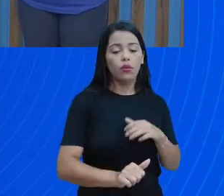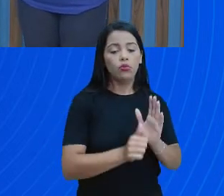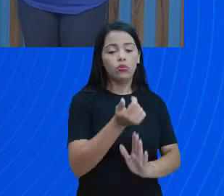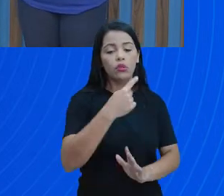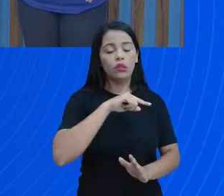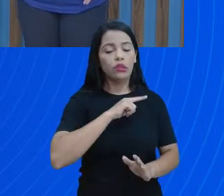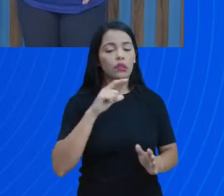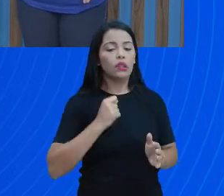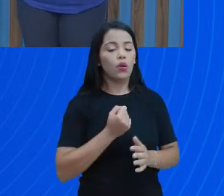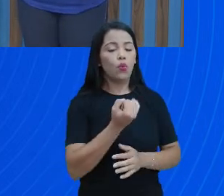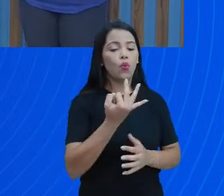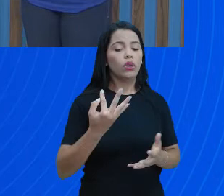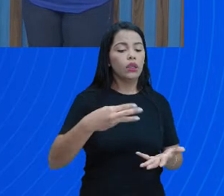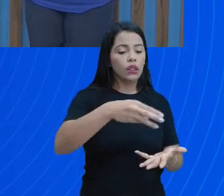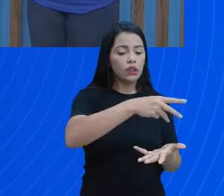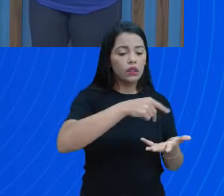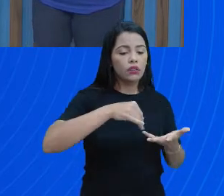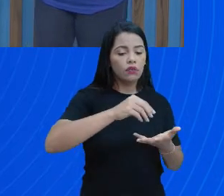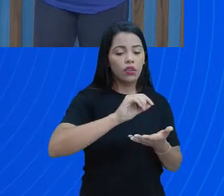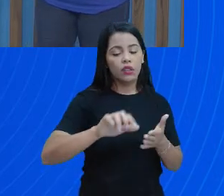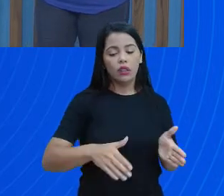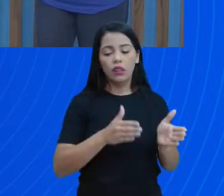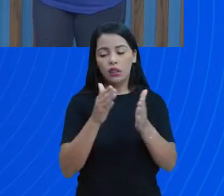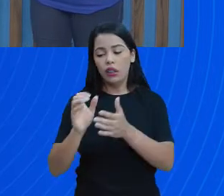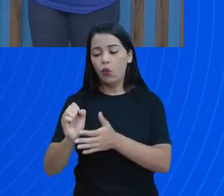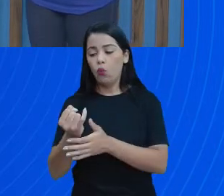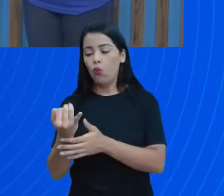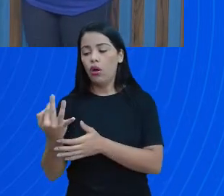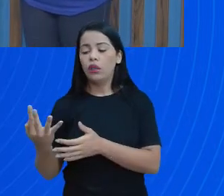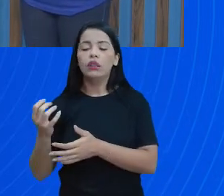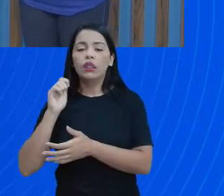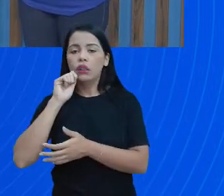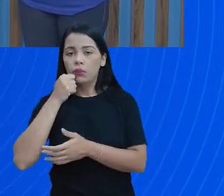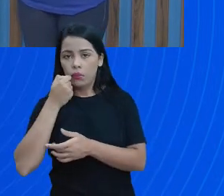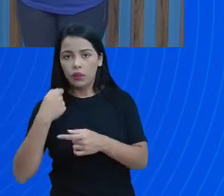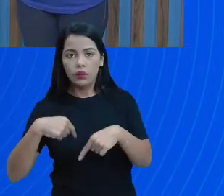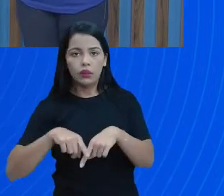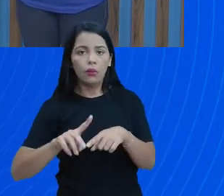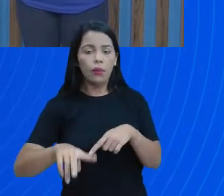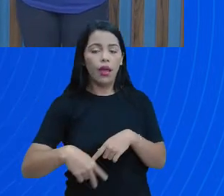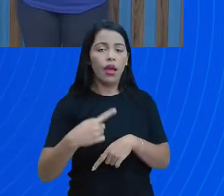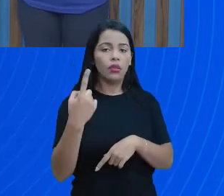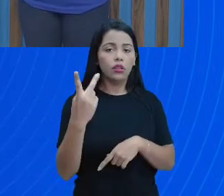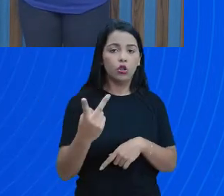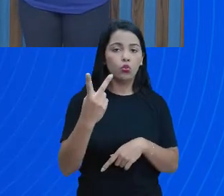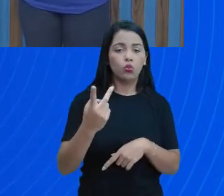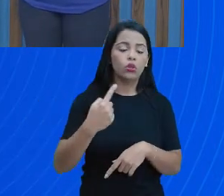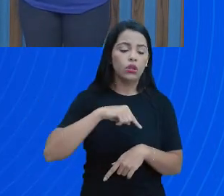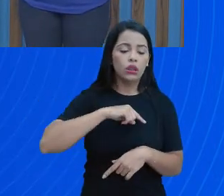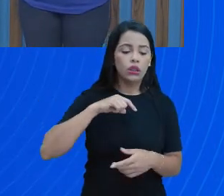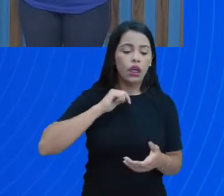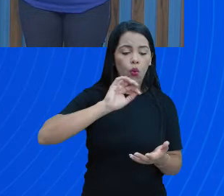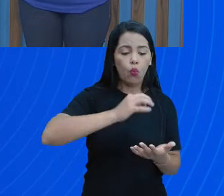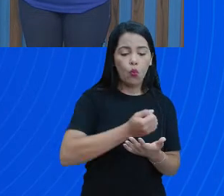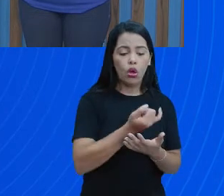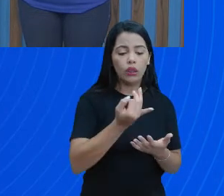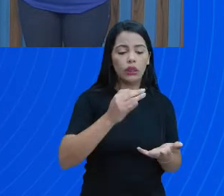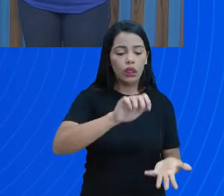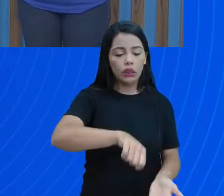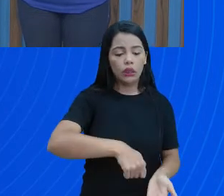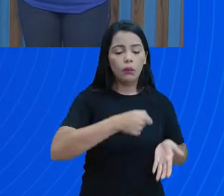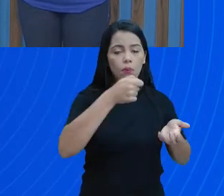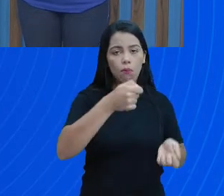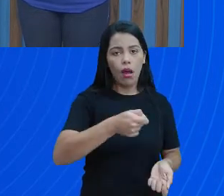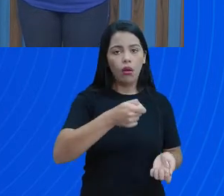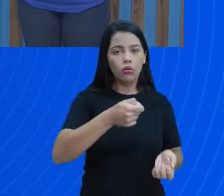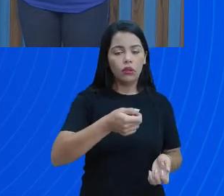farinhas, que dava a quantidade de pães, e na segunda situação, a gente tinha a quantidade de minutos, que dava a quantidade de baldes. Olha, são duas coisas